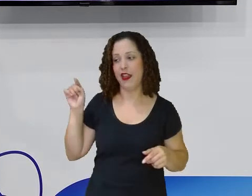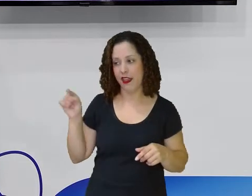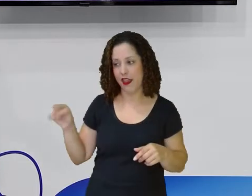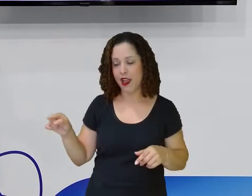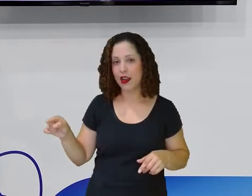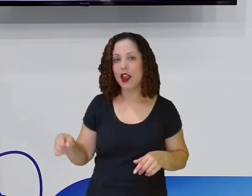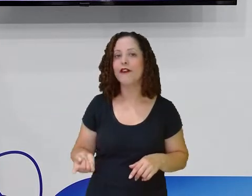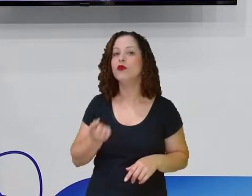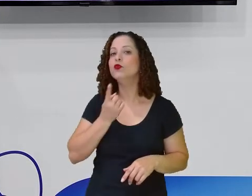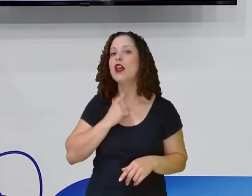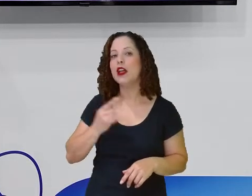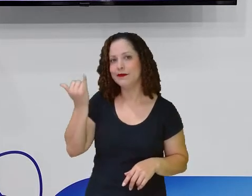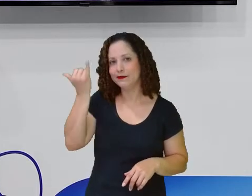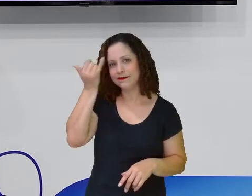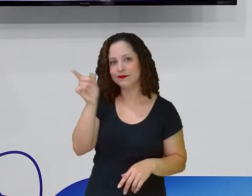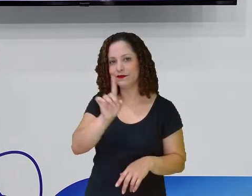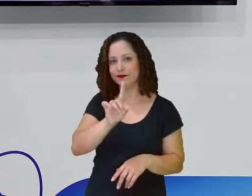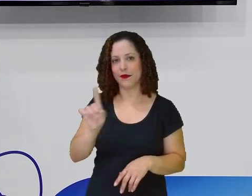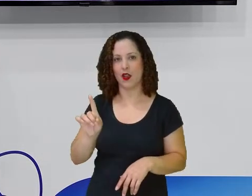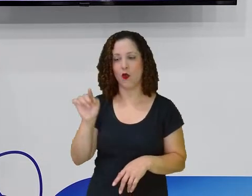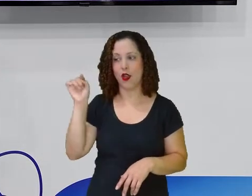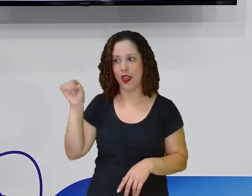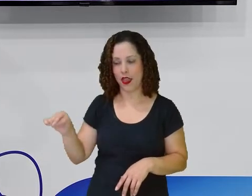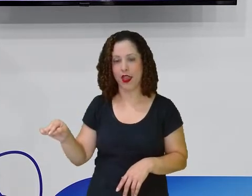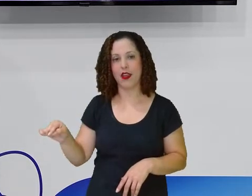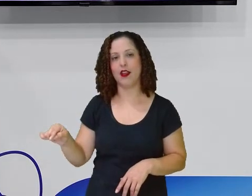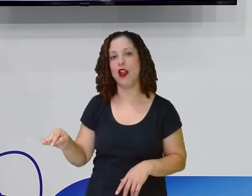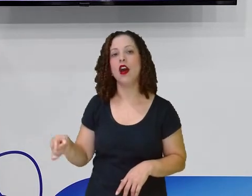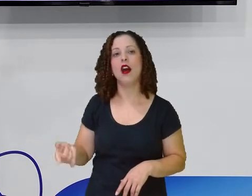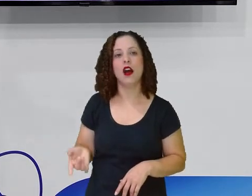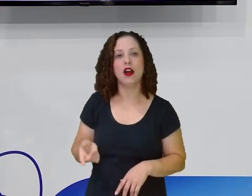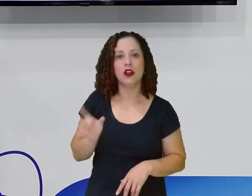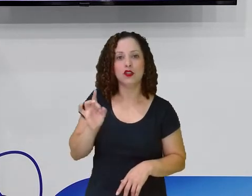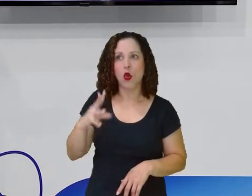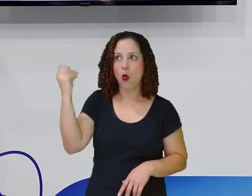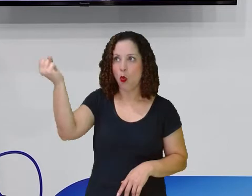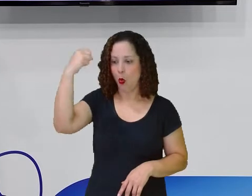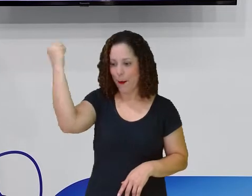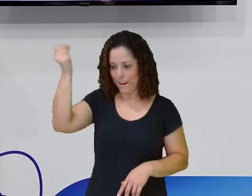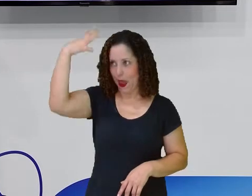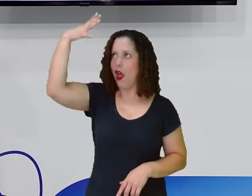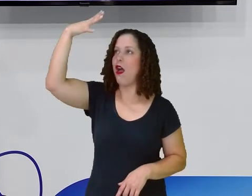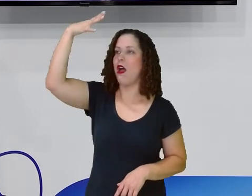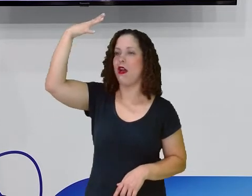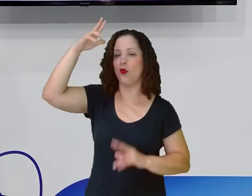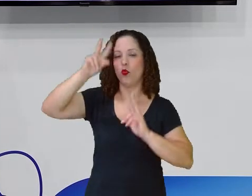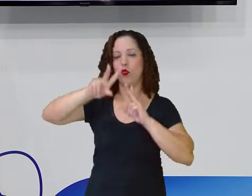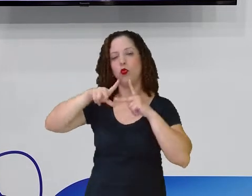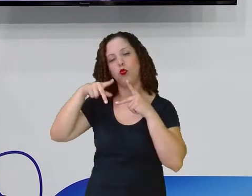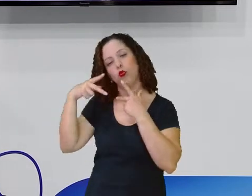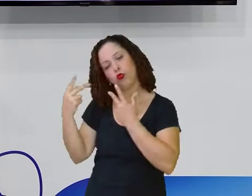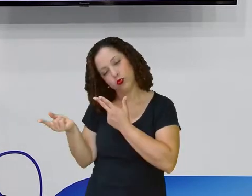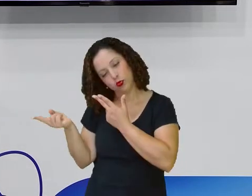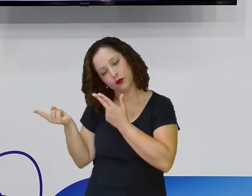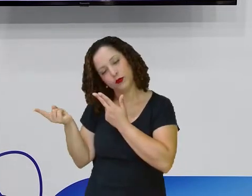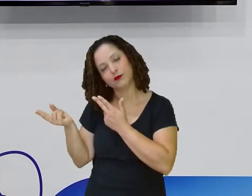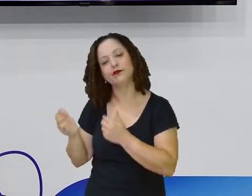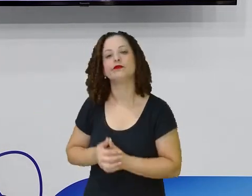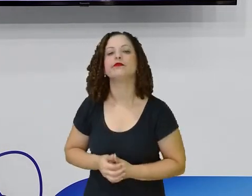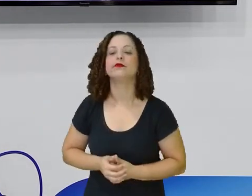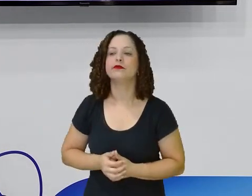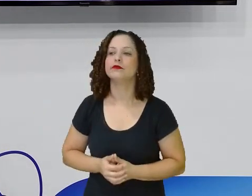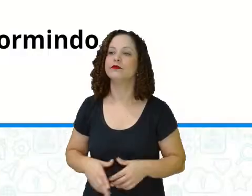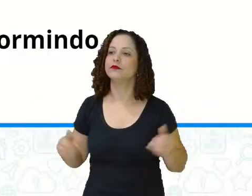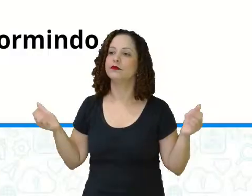princesa Aurora não, né? Ela não teve essa escolha, ela foi enfeitiçada. Então, o caminho é esse. Muito bem, pessoal. Eu